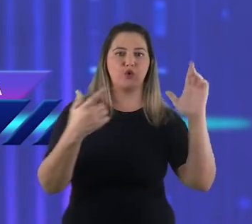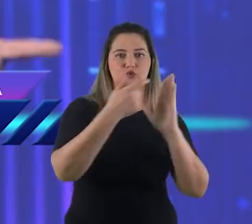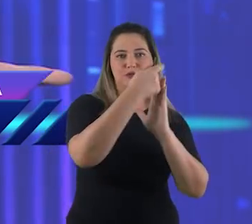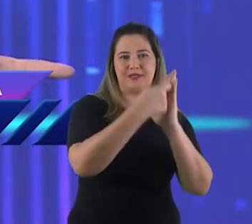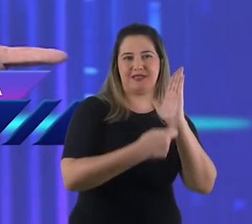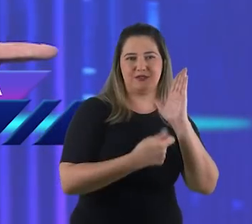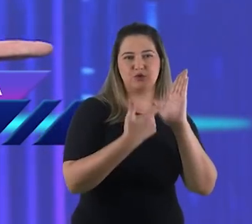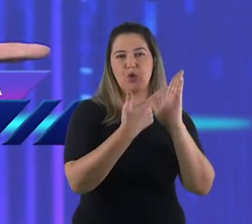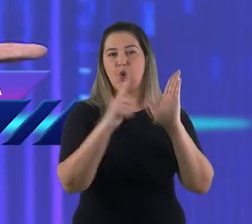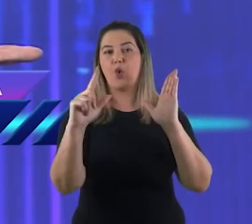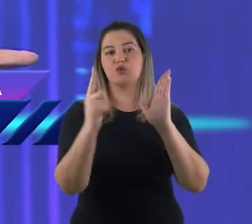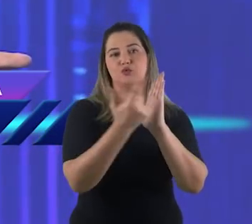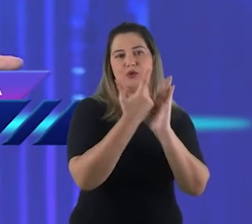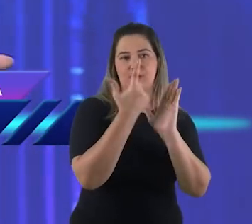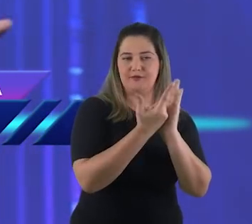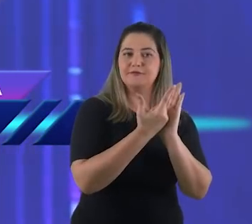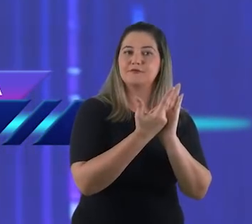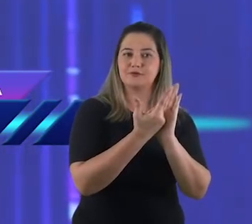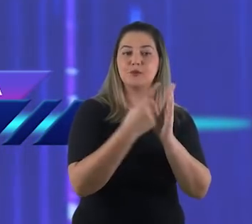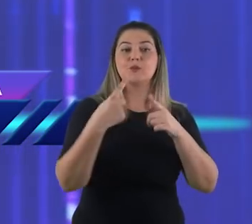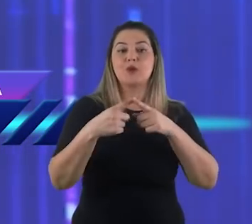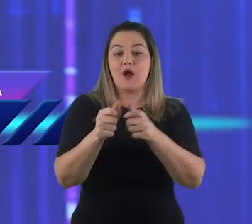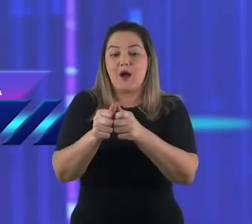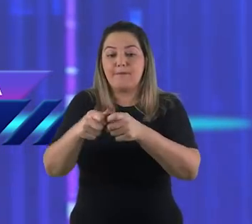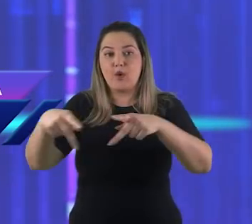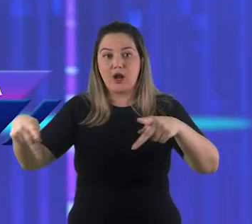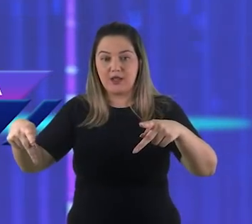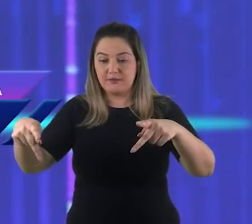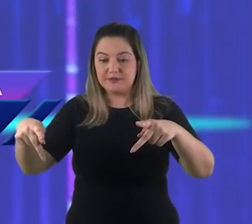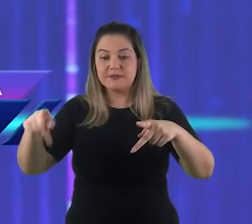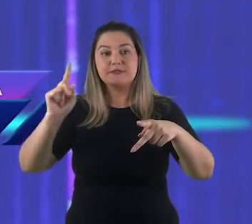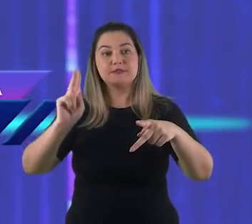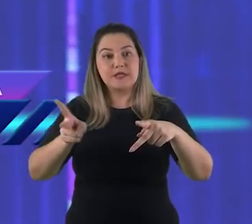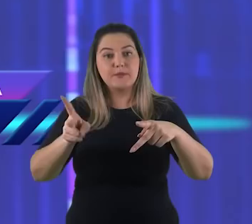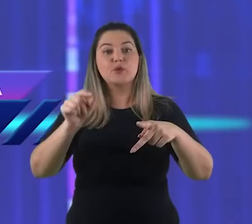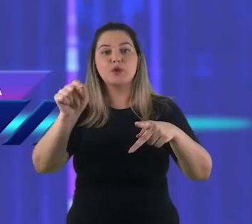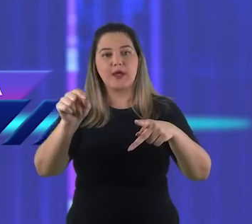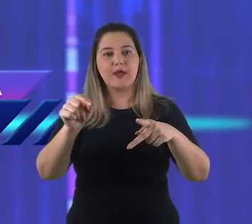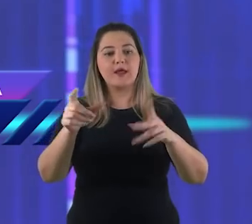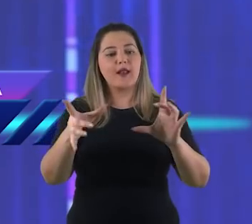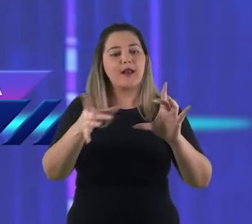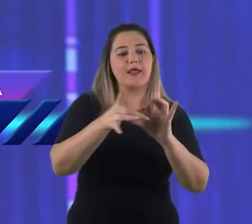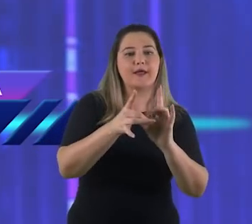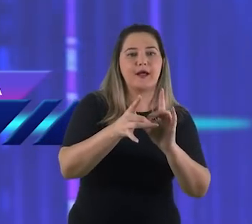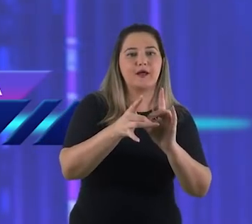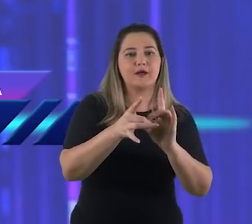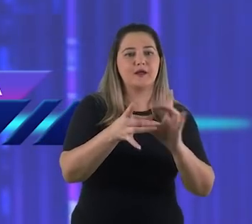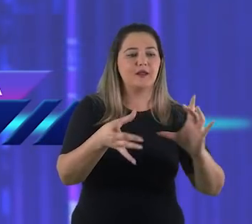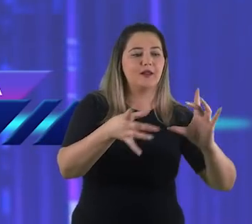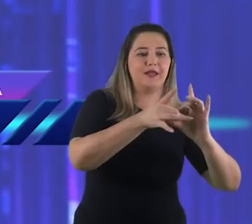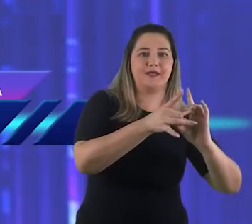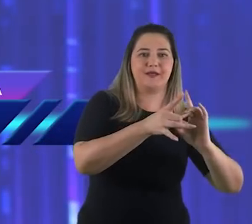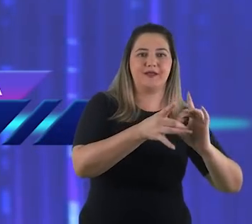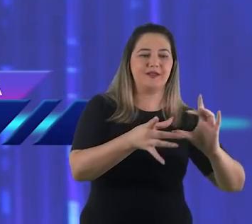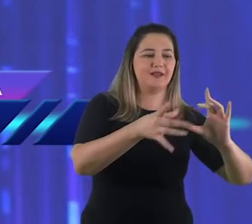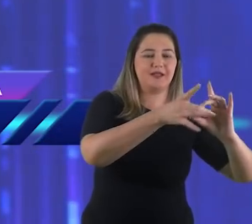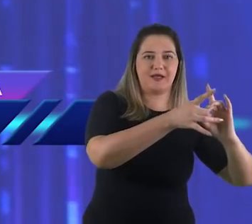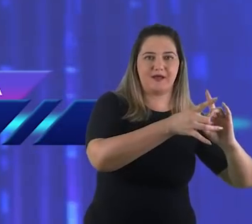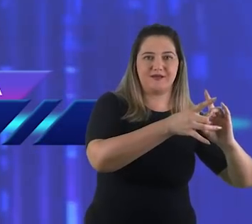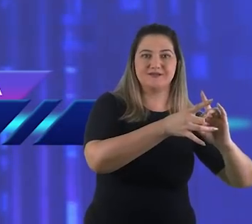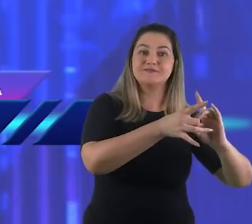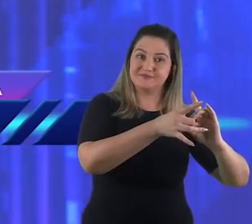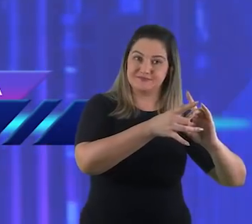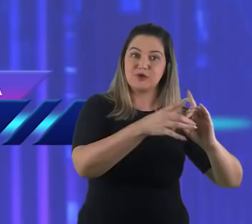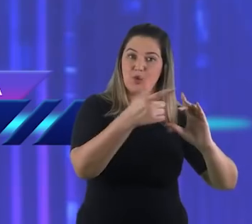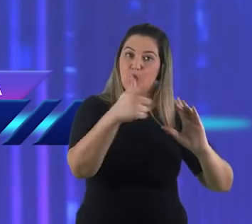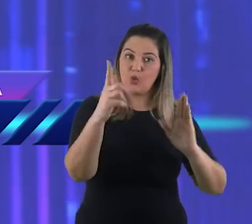outros versículos da Bíblia. Porque no Apocalipse, os livros da Bíblia se encontram e se completam.